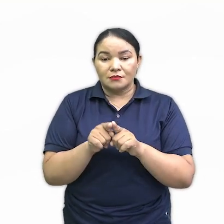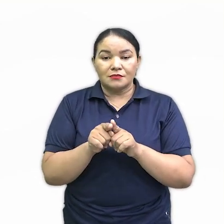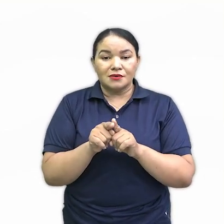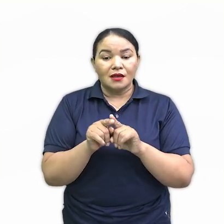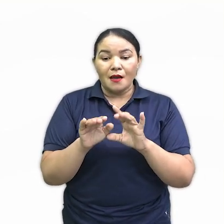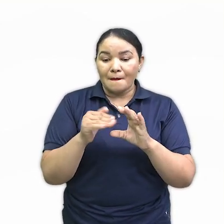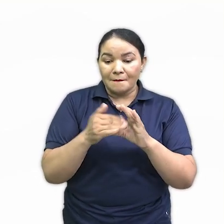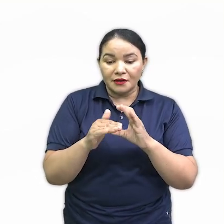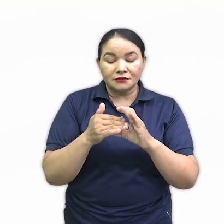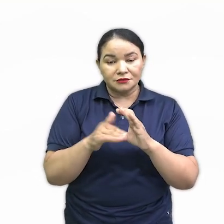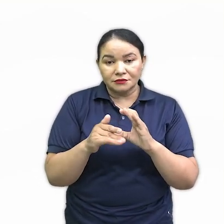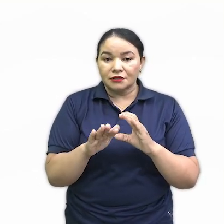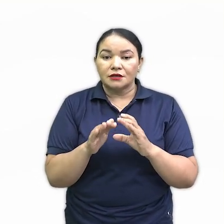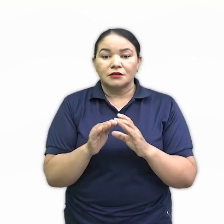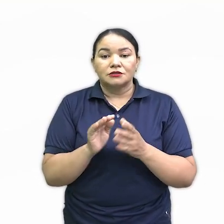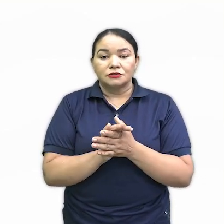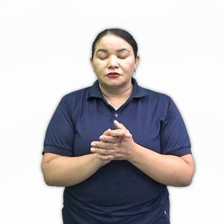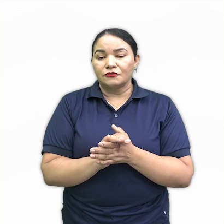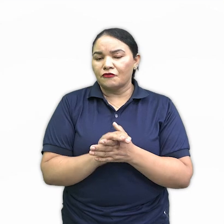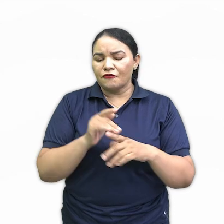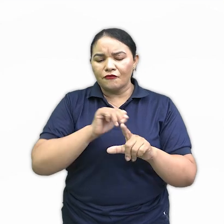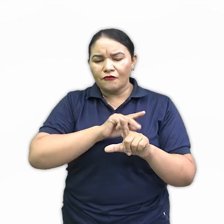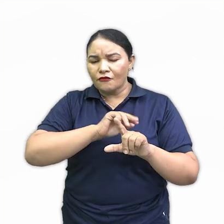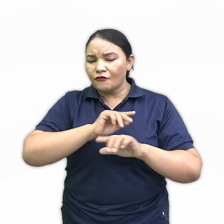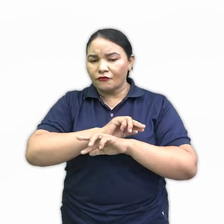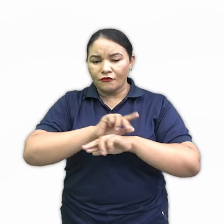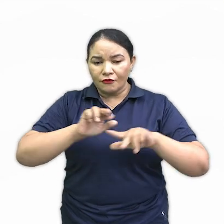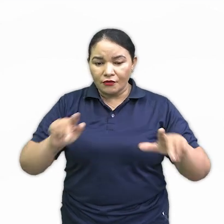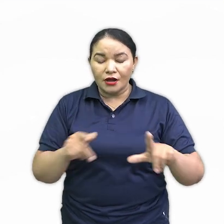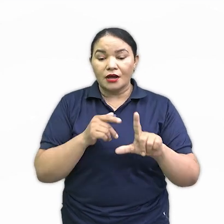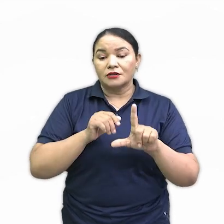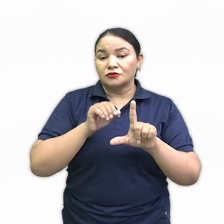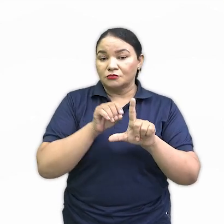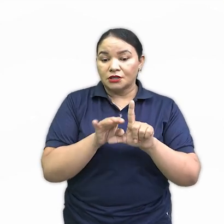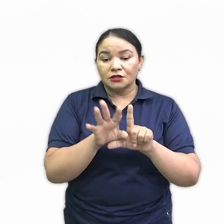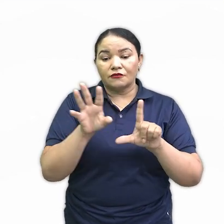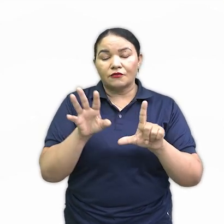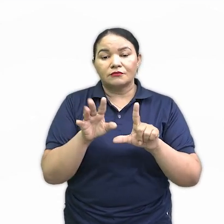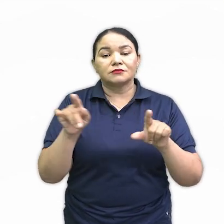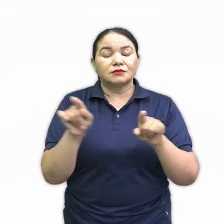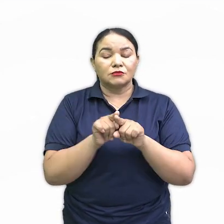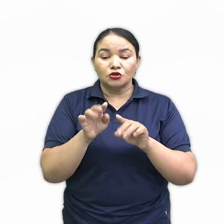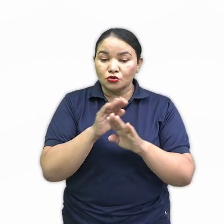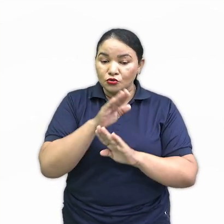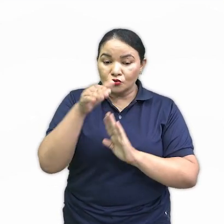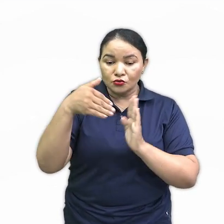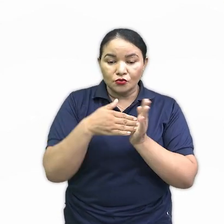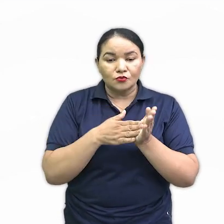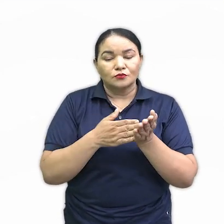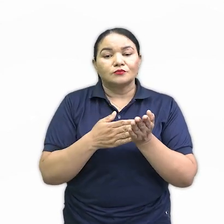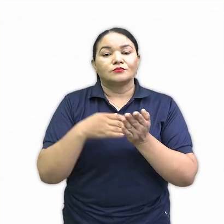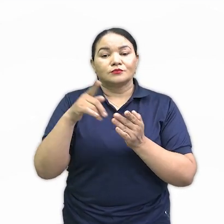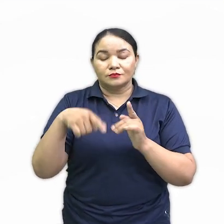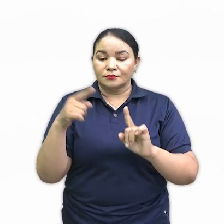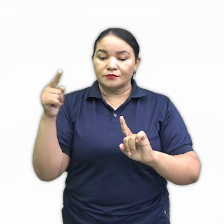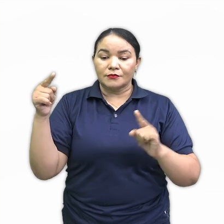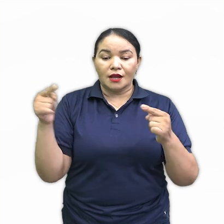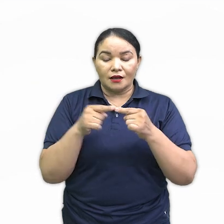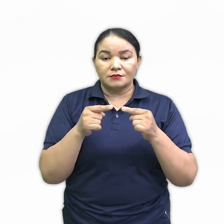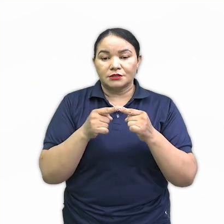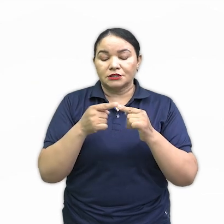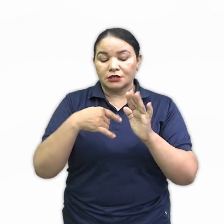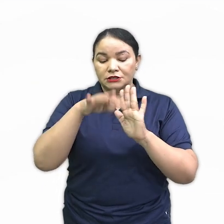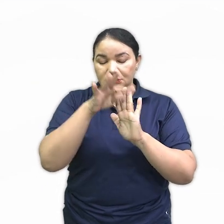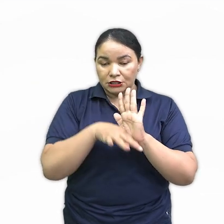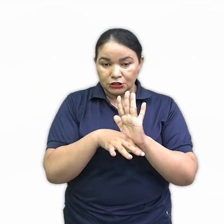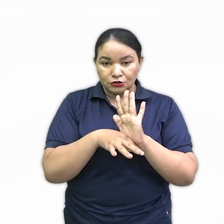mensagens nessas plataformas, né, tem um LinkedIn aqui, esqueci de citar. Tudo isso é considerado texto, é considerado um